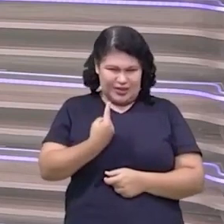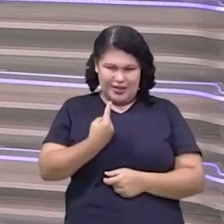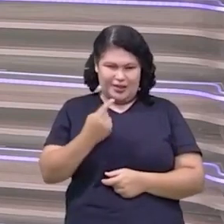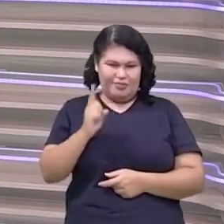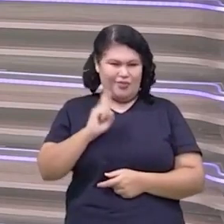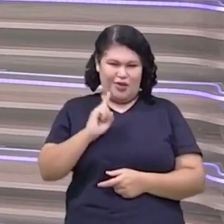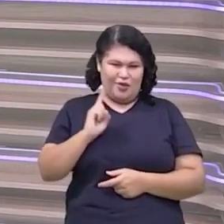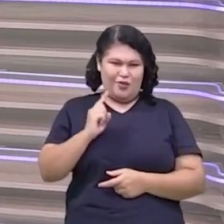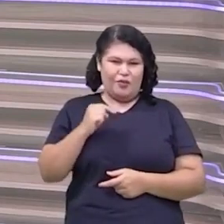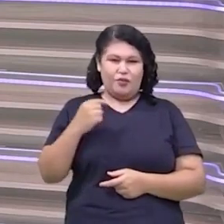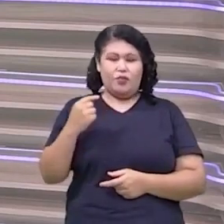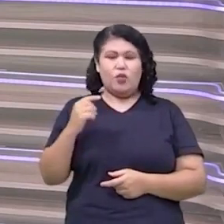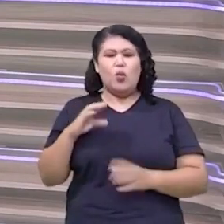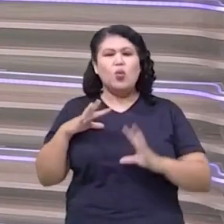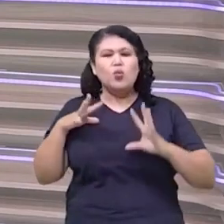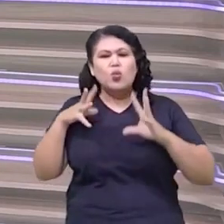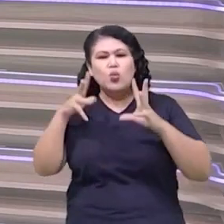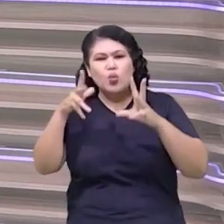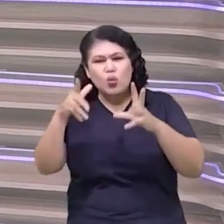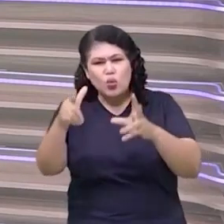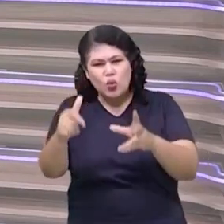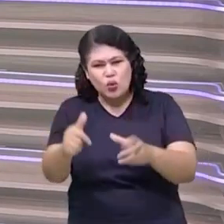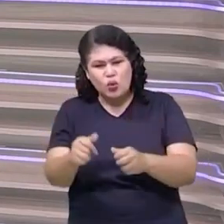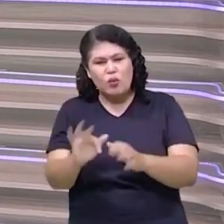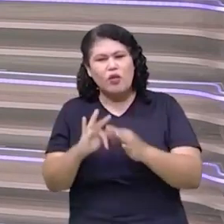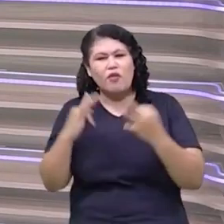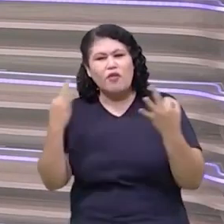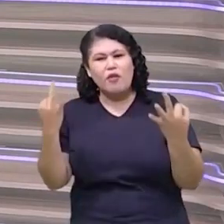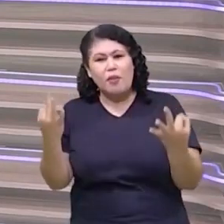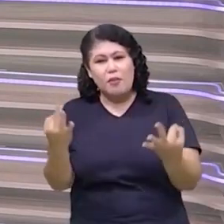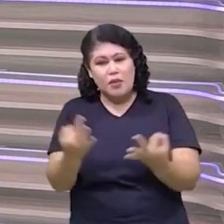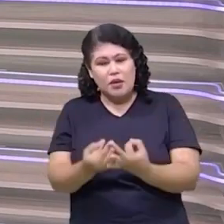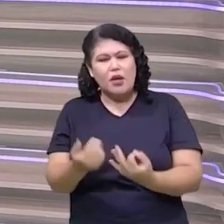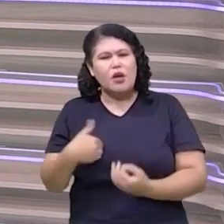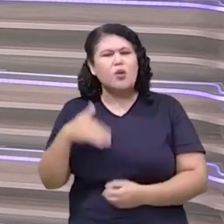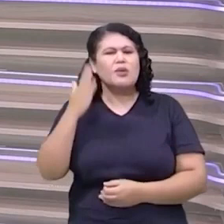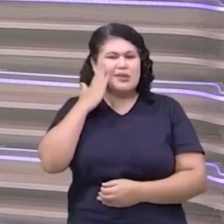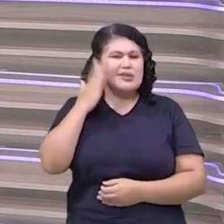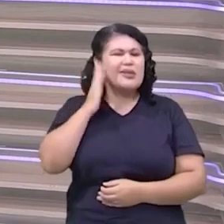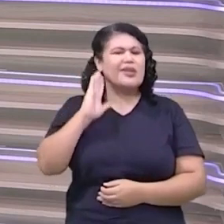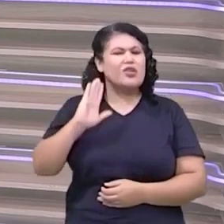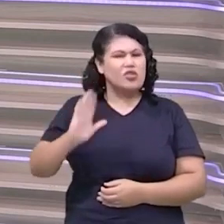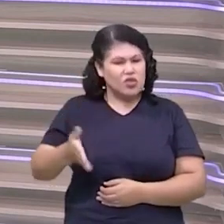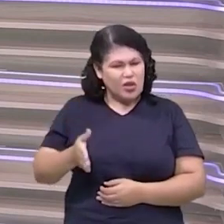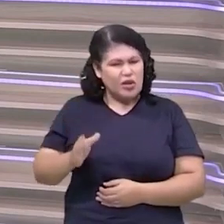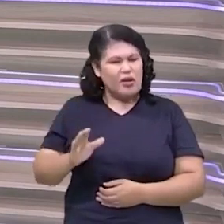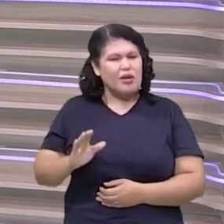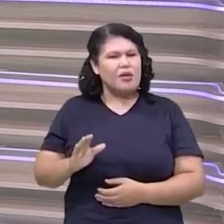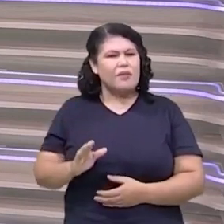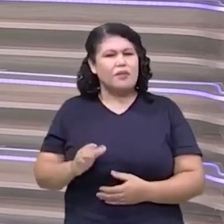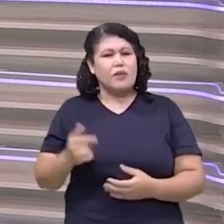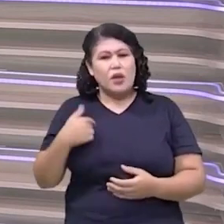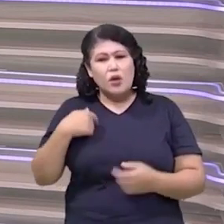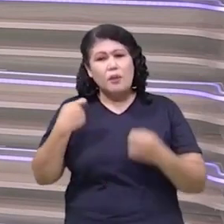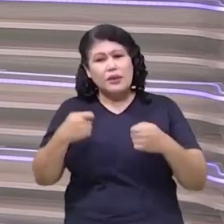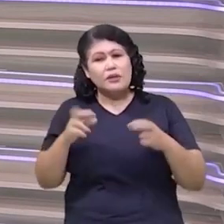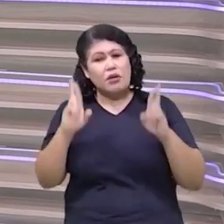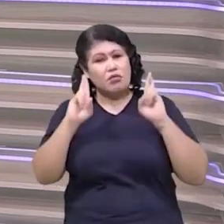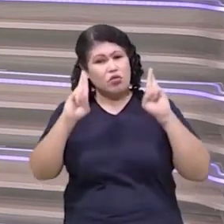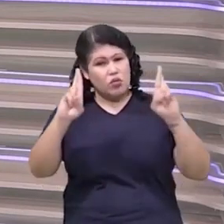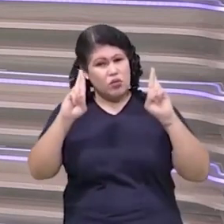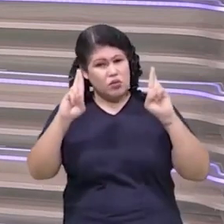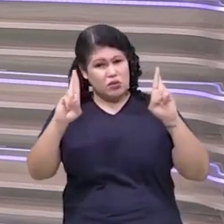um grupo, mas do papai, da mamãe, do responsável, e eu sei que isso está acontecendo, tá? E vamos guardar e